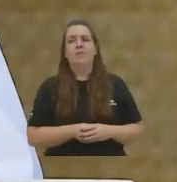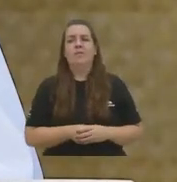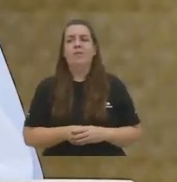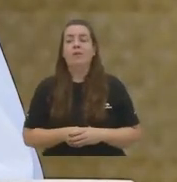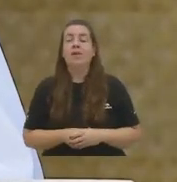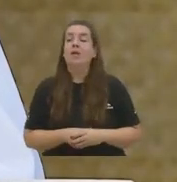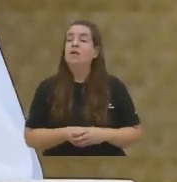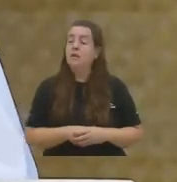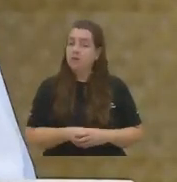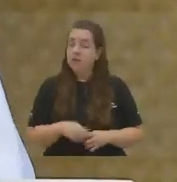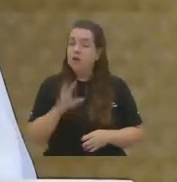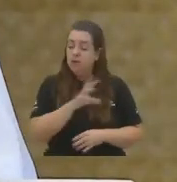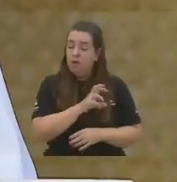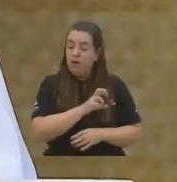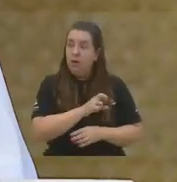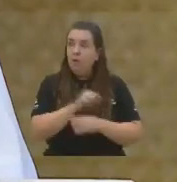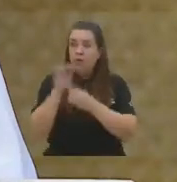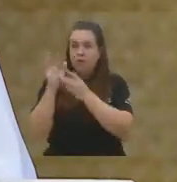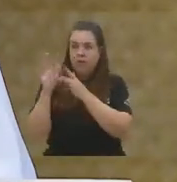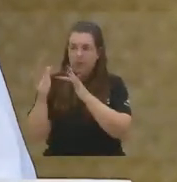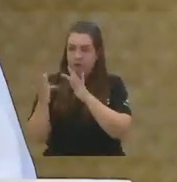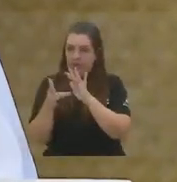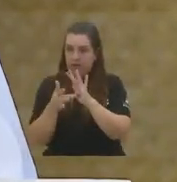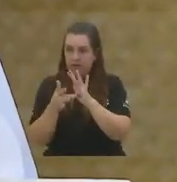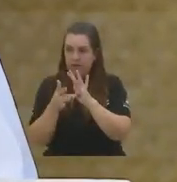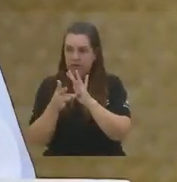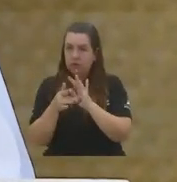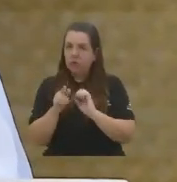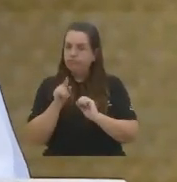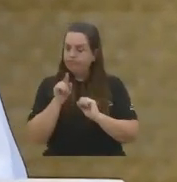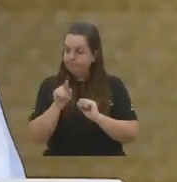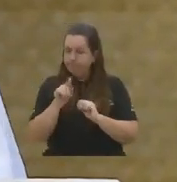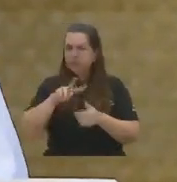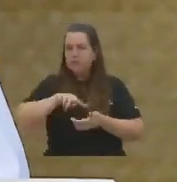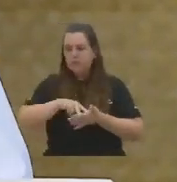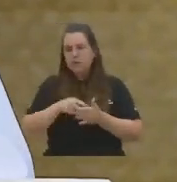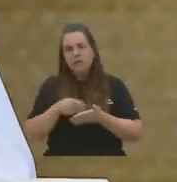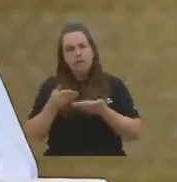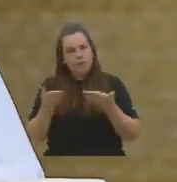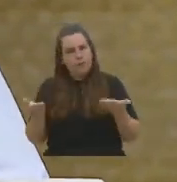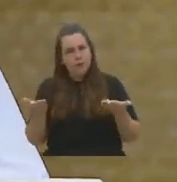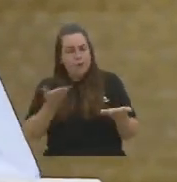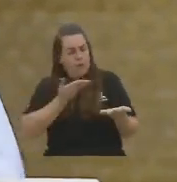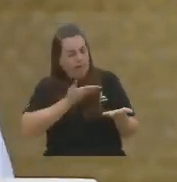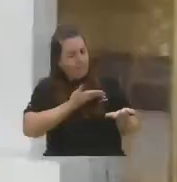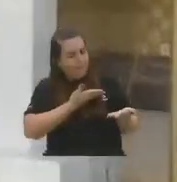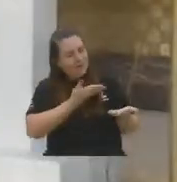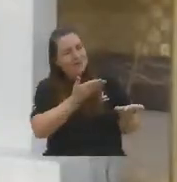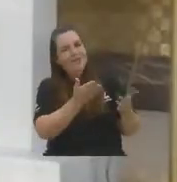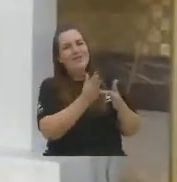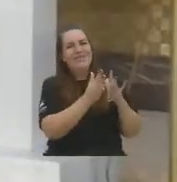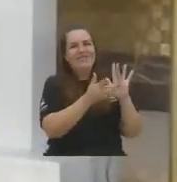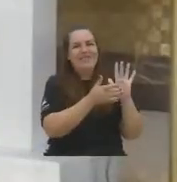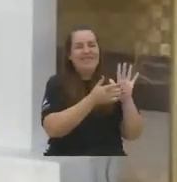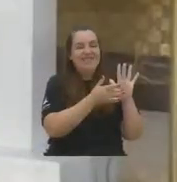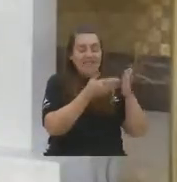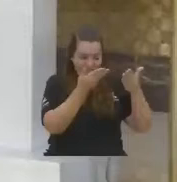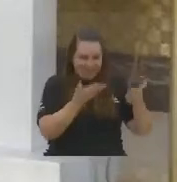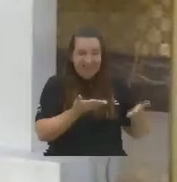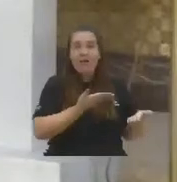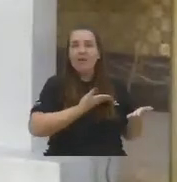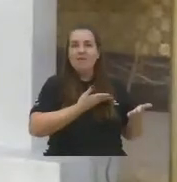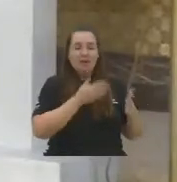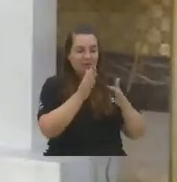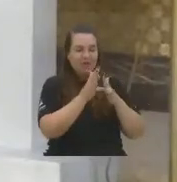Bom, o amor a Cristo é isto aqui, é ser amigo de Cristo. Ser amigo de